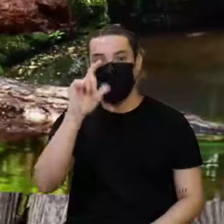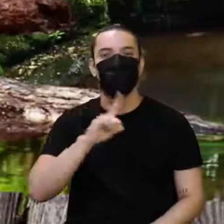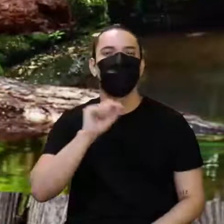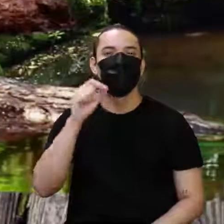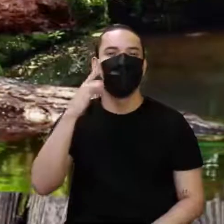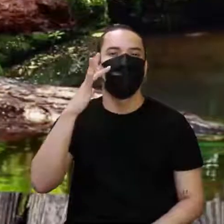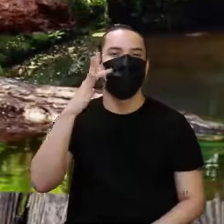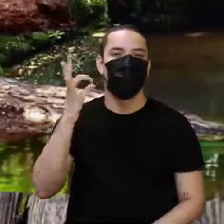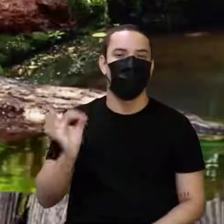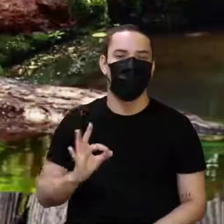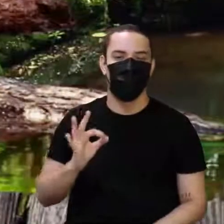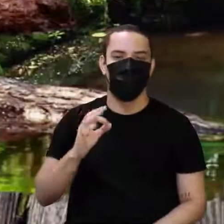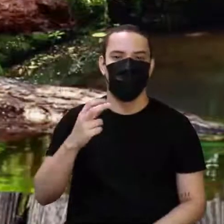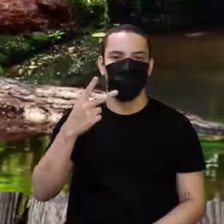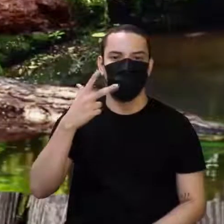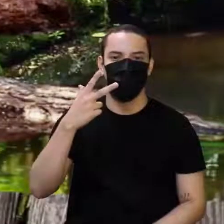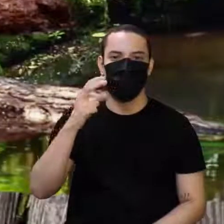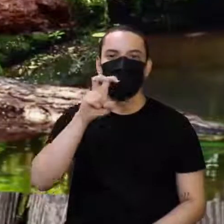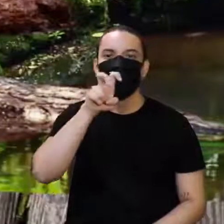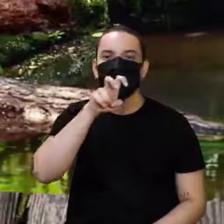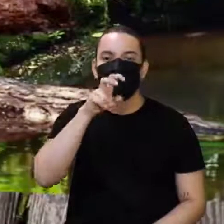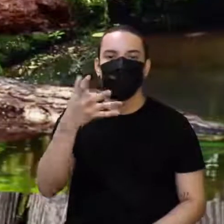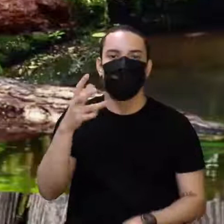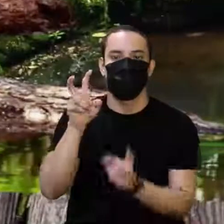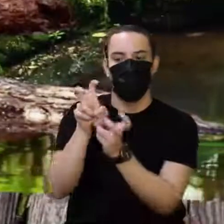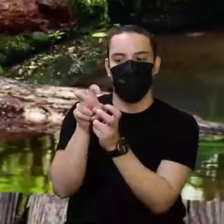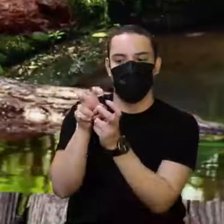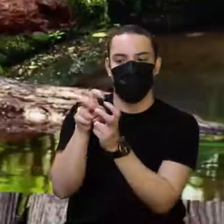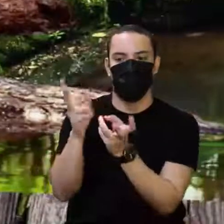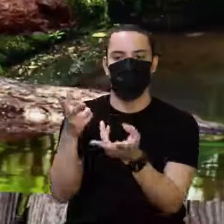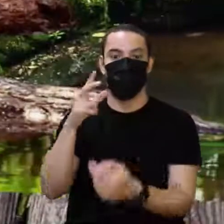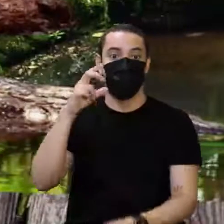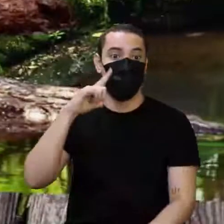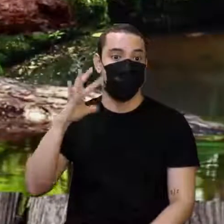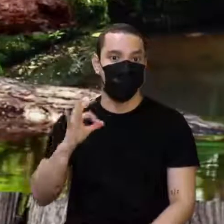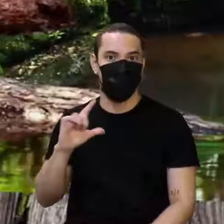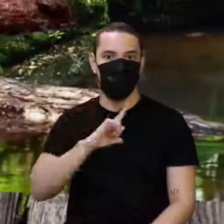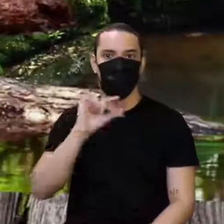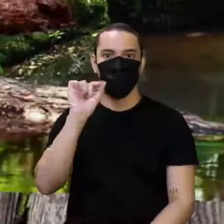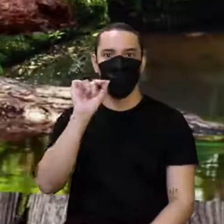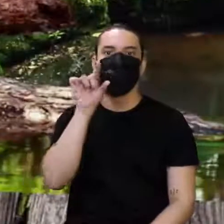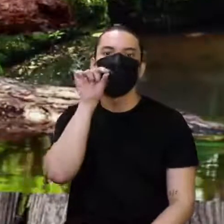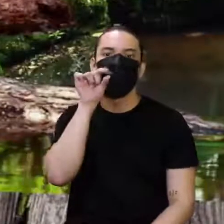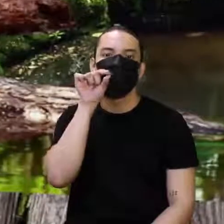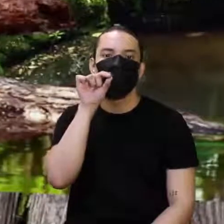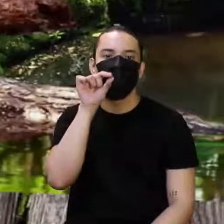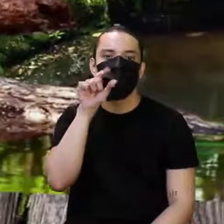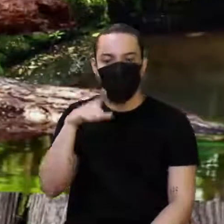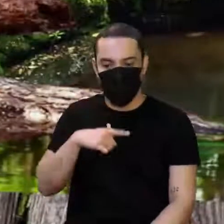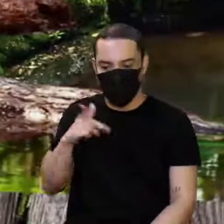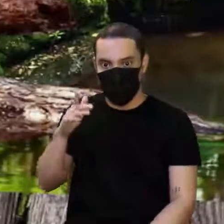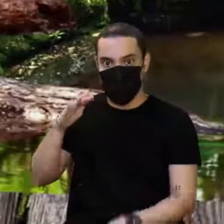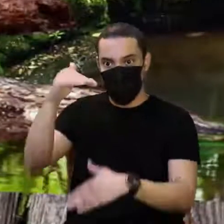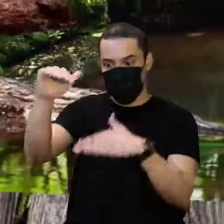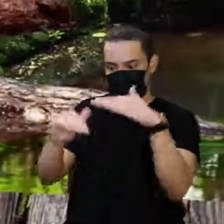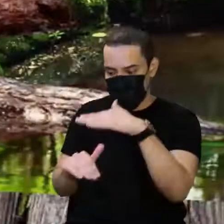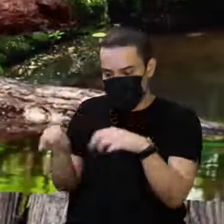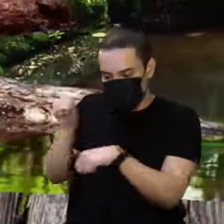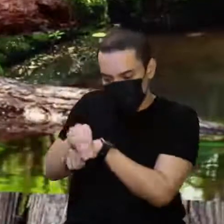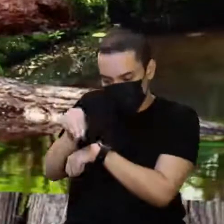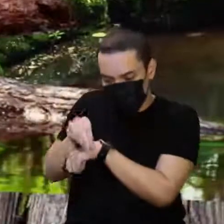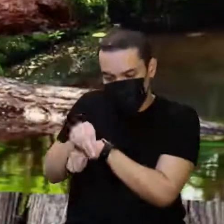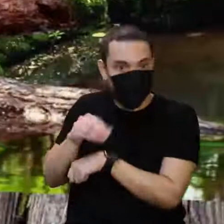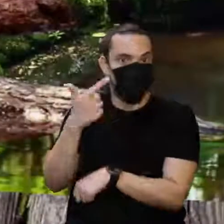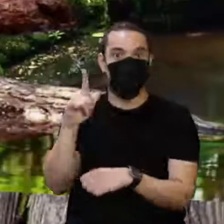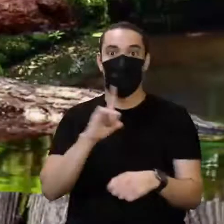roedor é terrível. E aí quando elas estão com os pintinhos, ela fica embaixo, né, para ficar com os pintinhos, porque eles ainda não têm